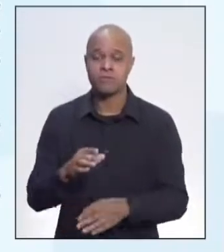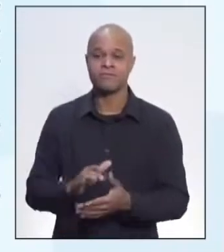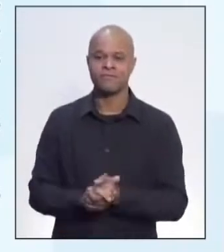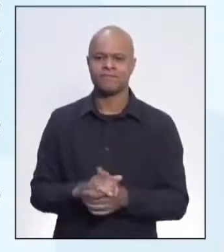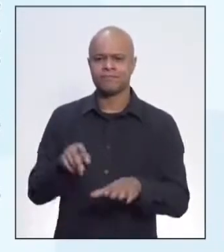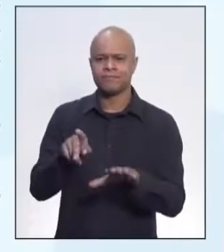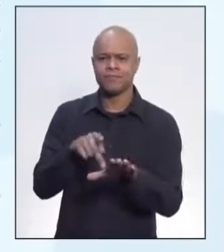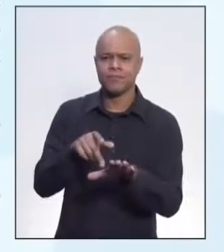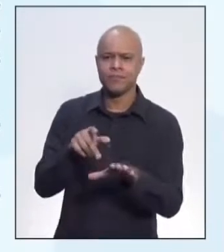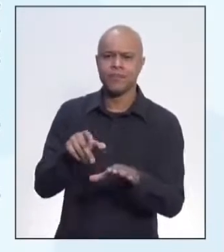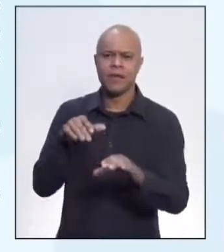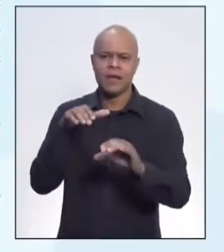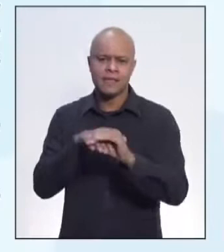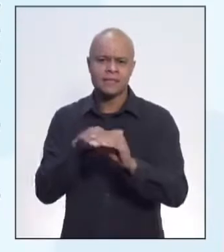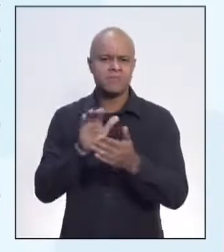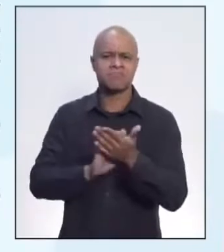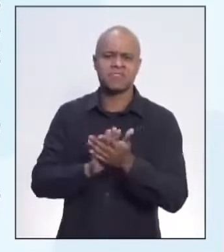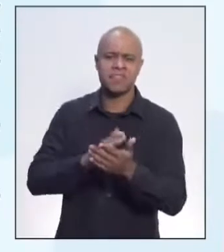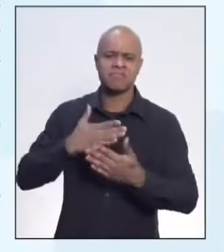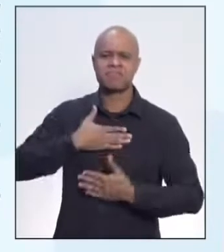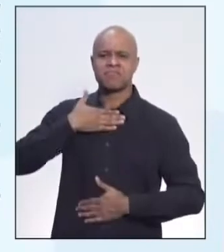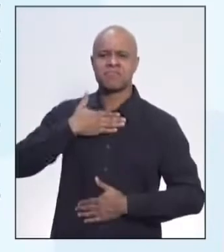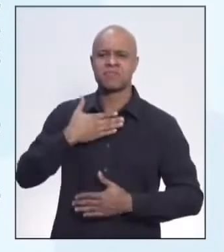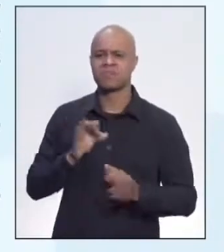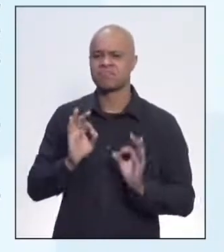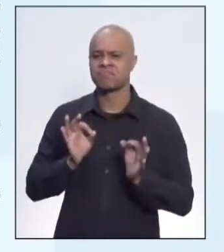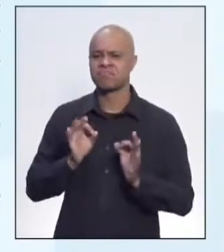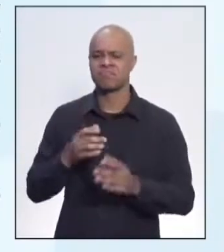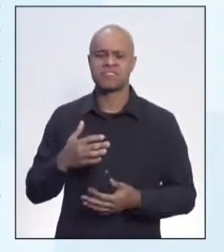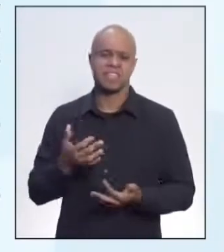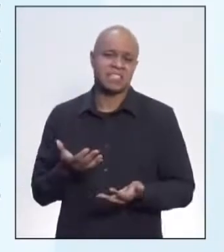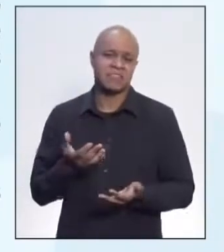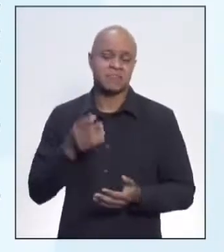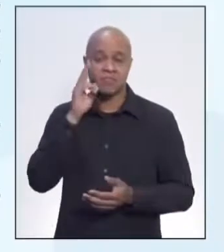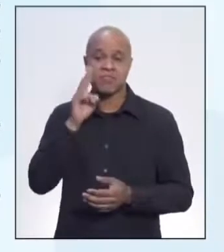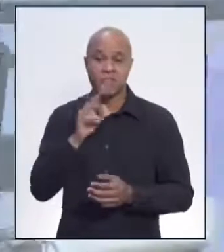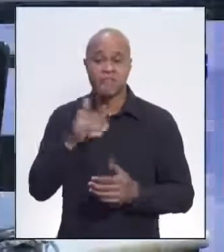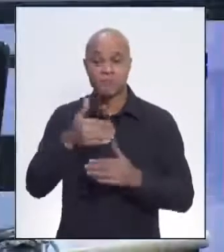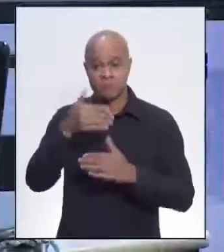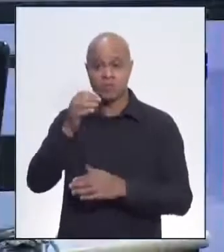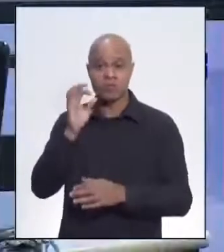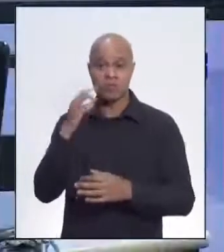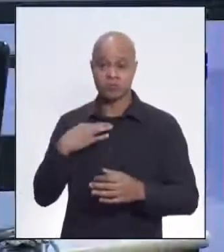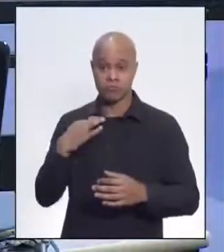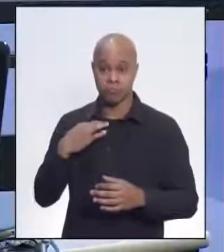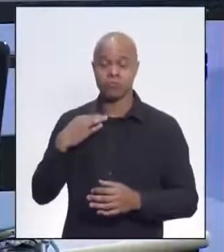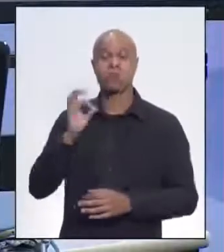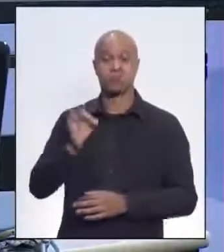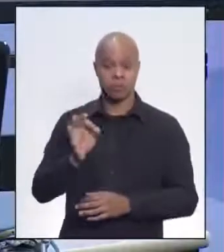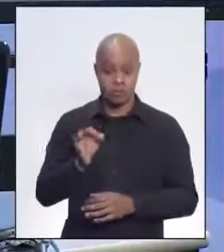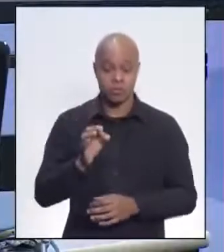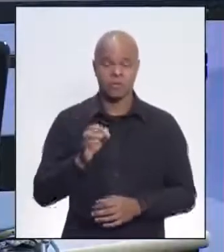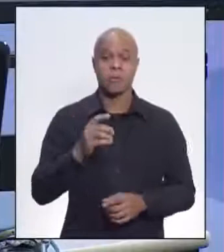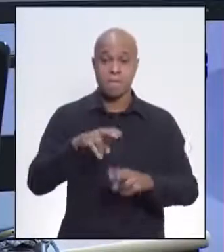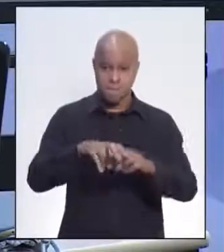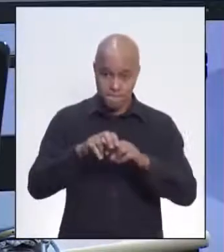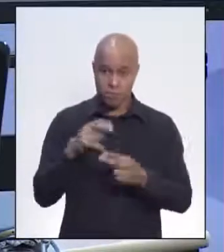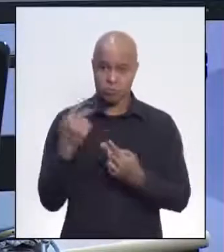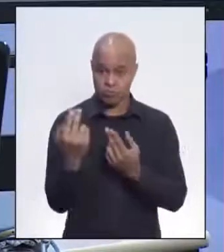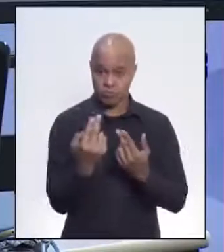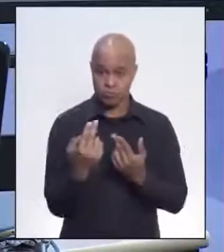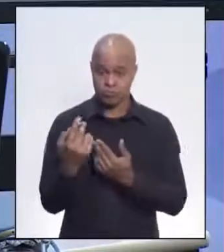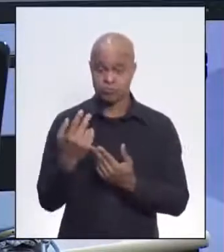e não são necessárias roupas características. Embora no nosso vídeo a gente viu uma apresentação folclórica típica, por isso que eles estavam com aquelas